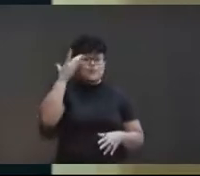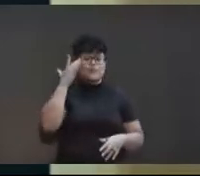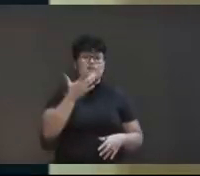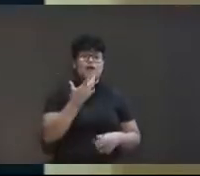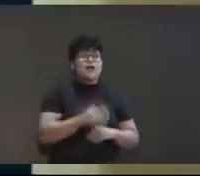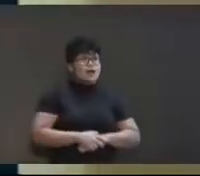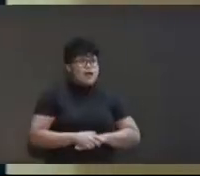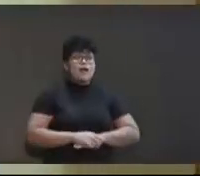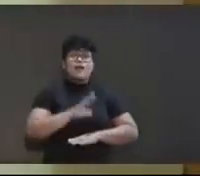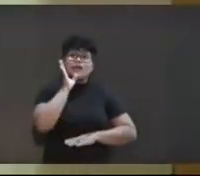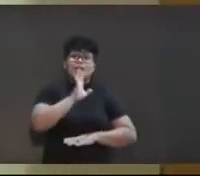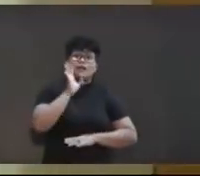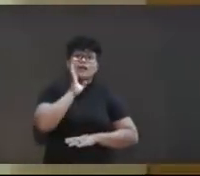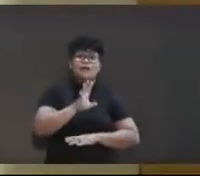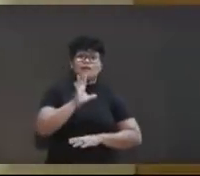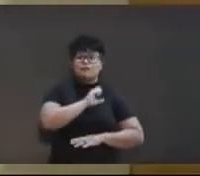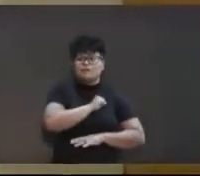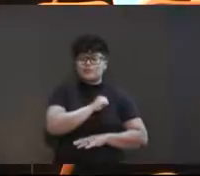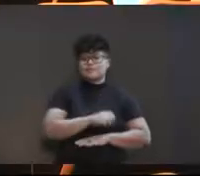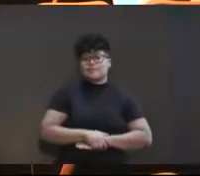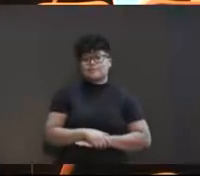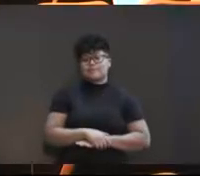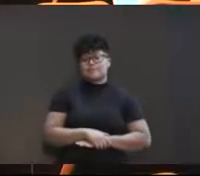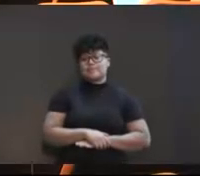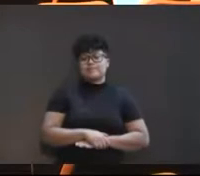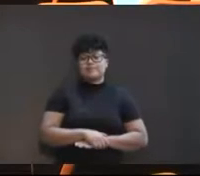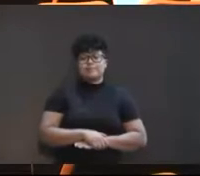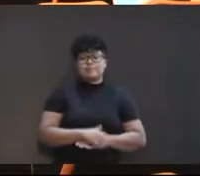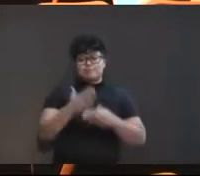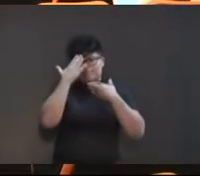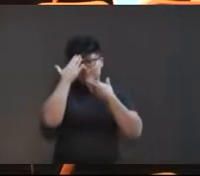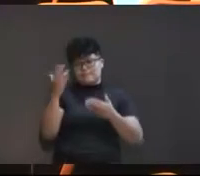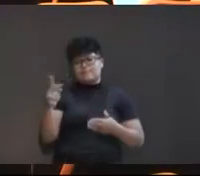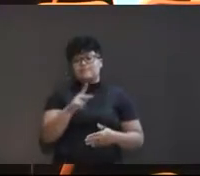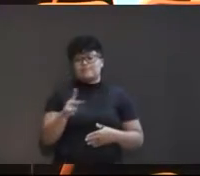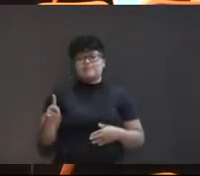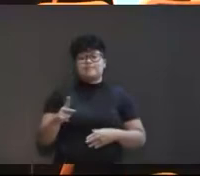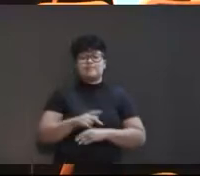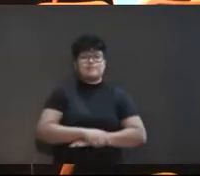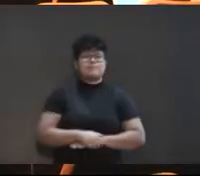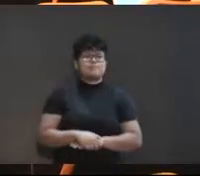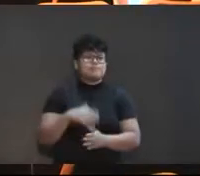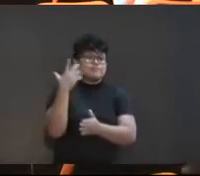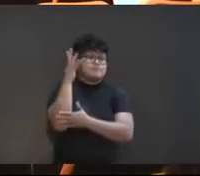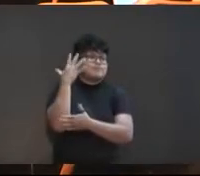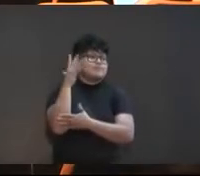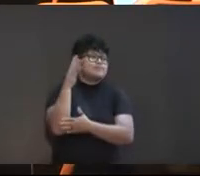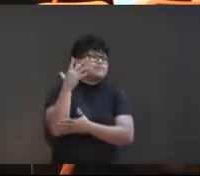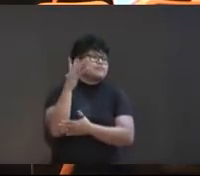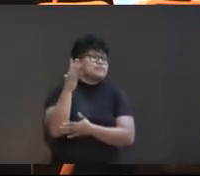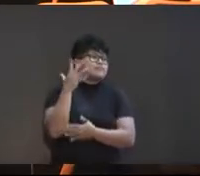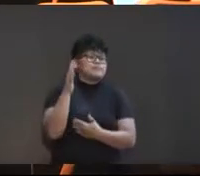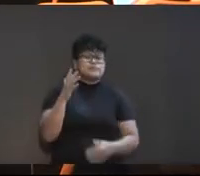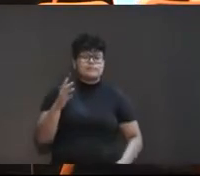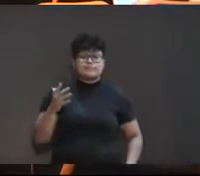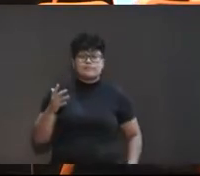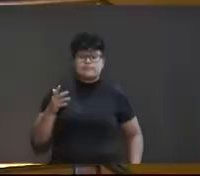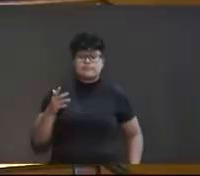então e obrigado professora Eliane Uma salva de palmas professora